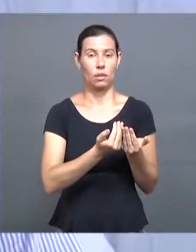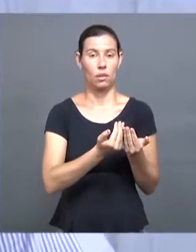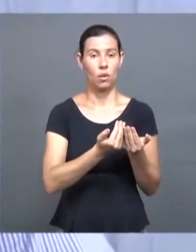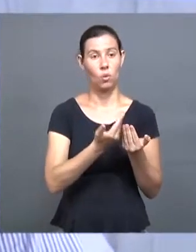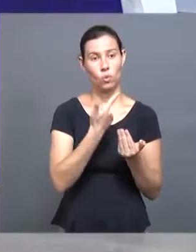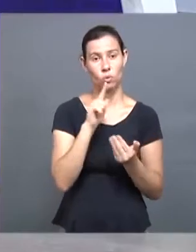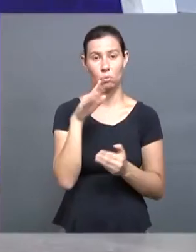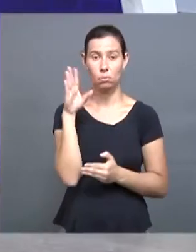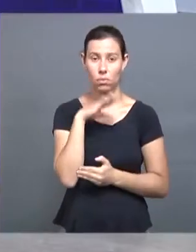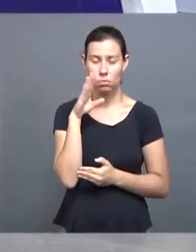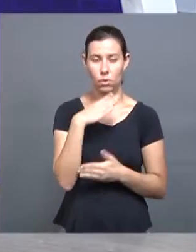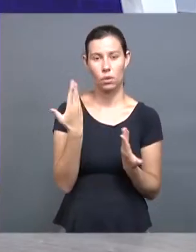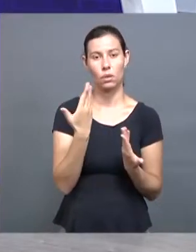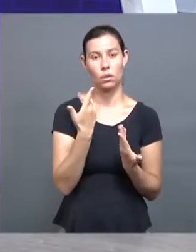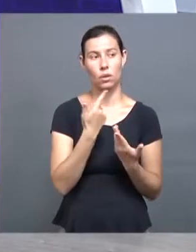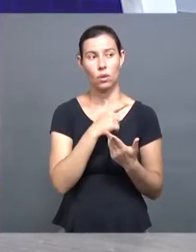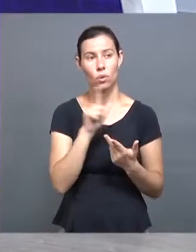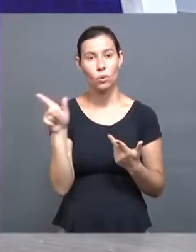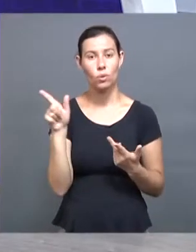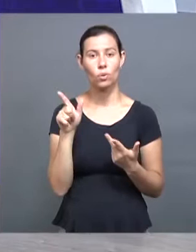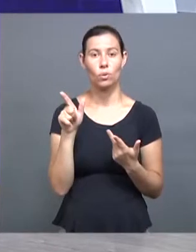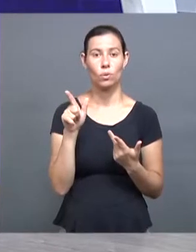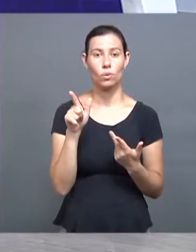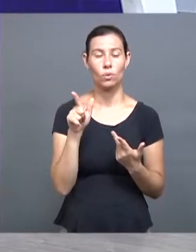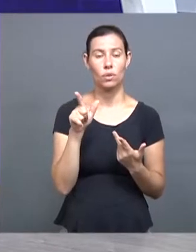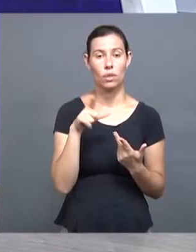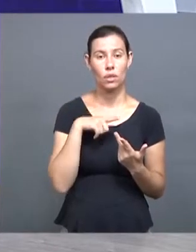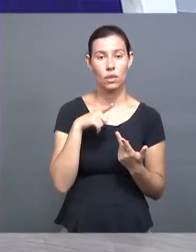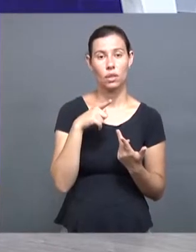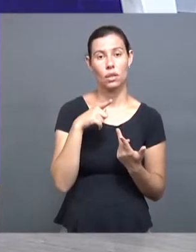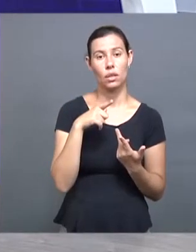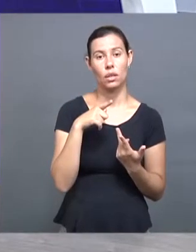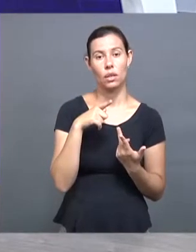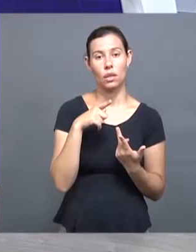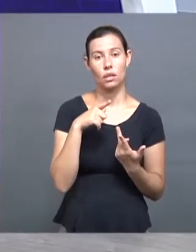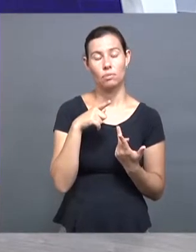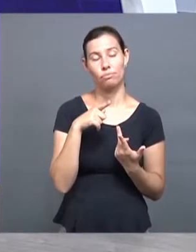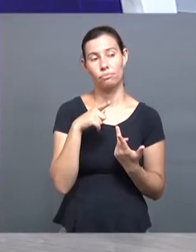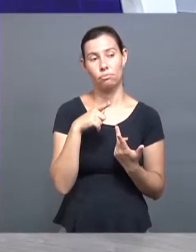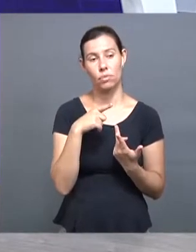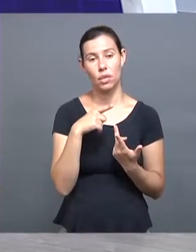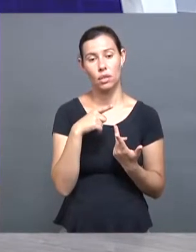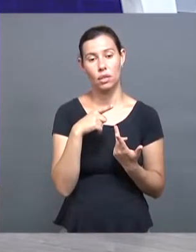pimenta, glutamato, que tem alguns temperos japoneses aí, é importante.